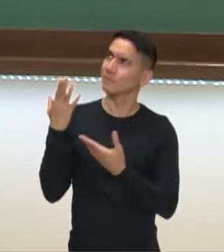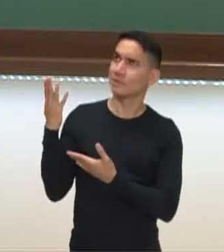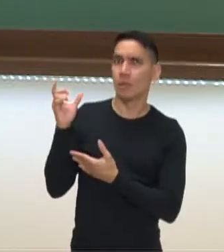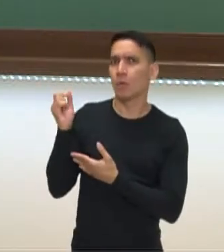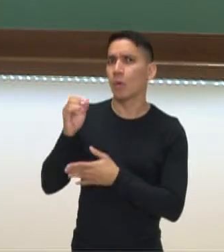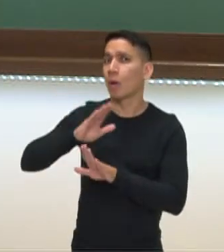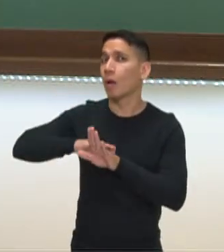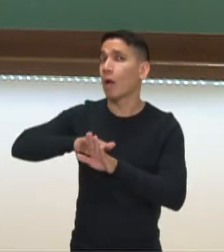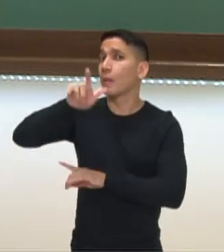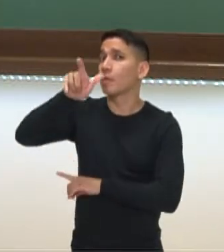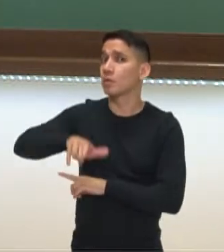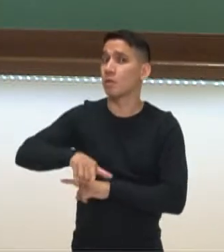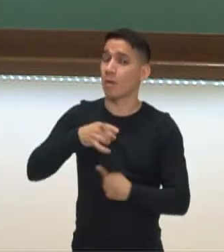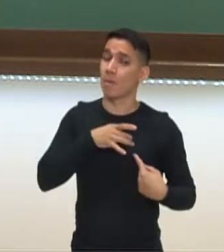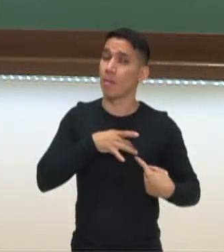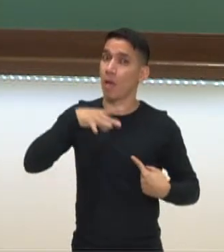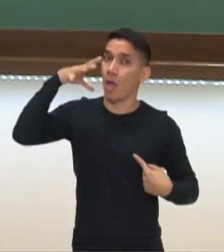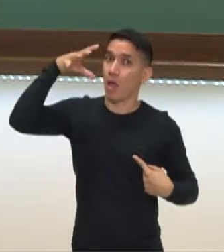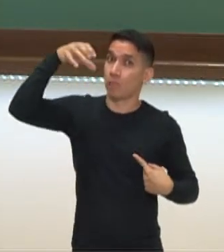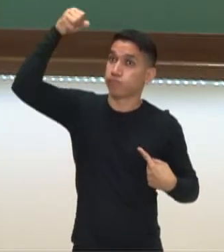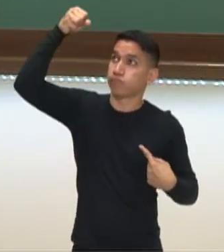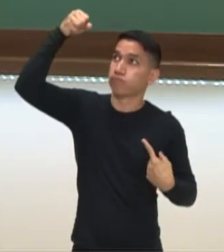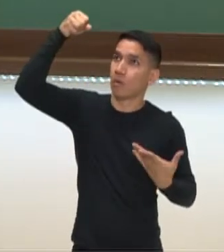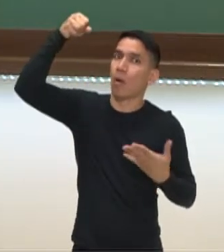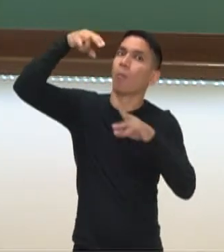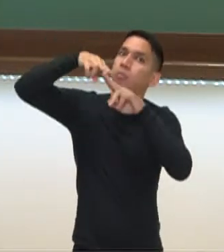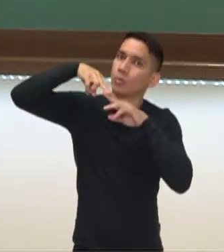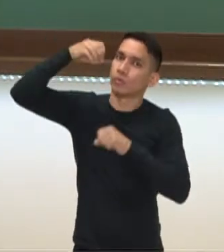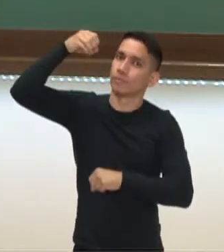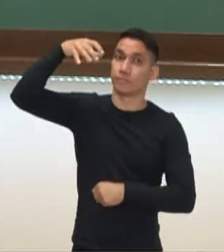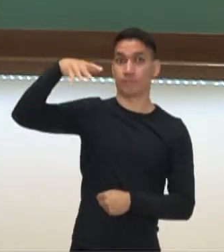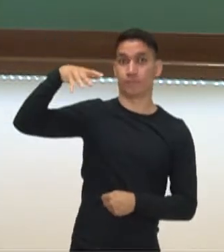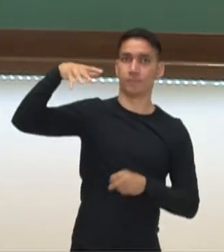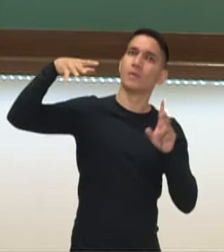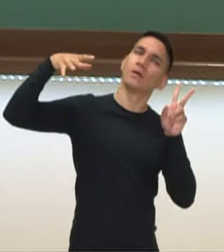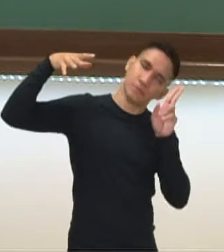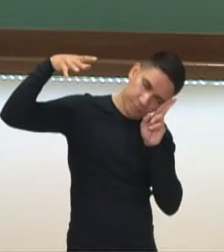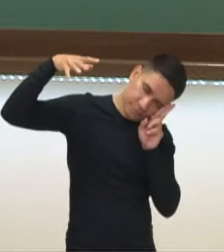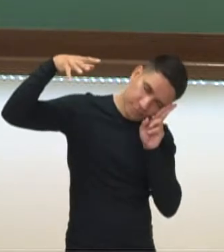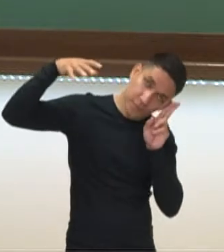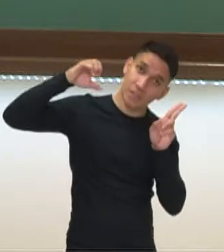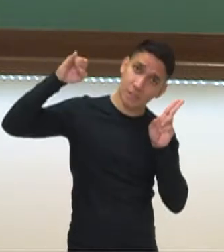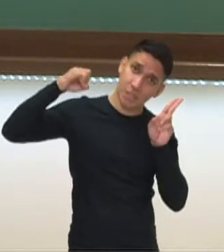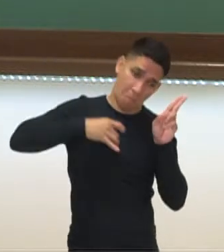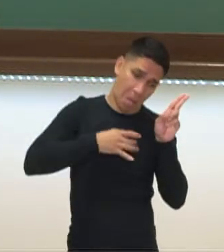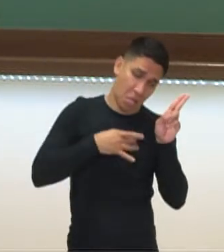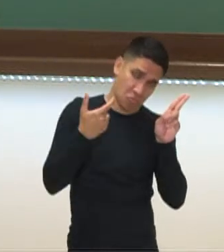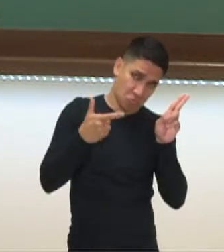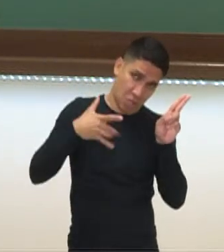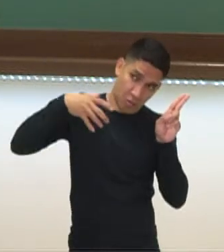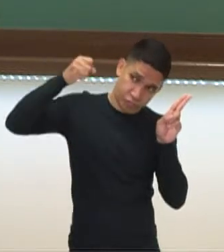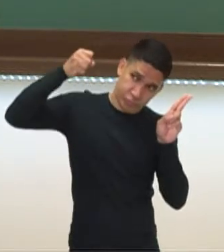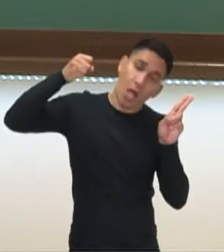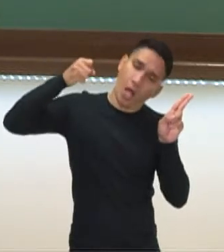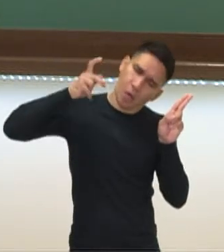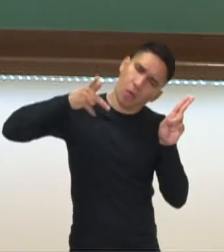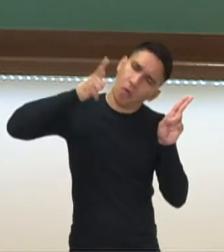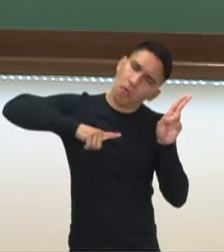essa pessoa tem medo de escuro, né? Ela tem que dormir com a luz acesa. Se ela não tivesse medo de escuro, ela dormiria